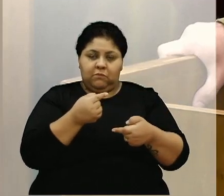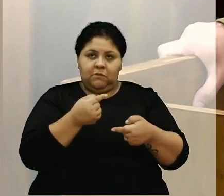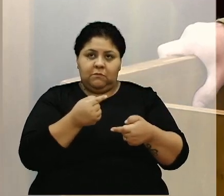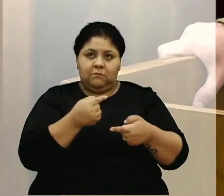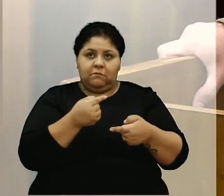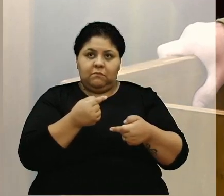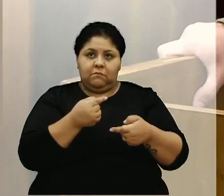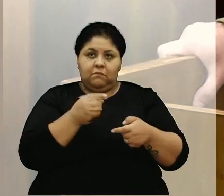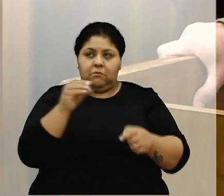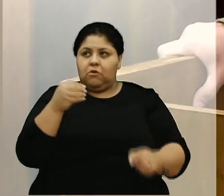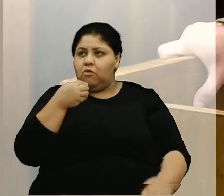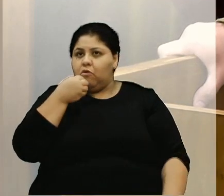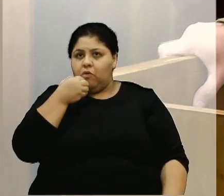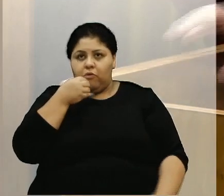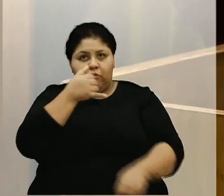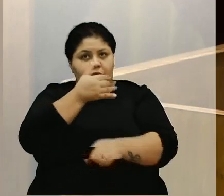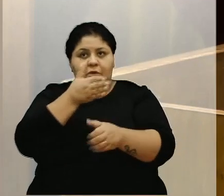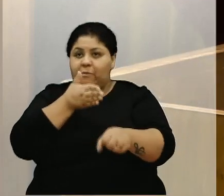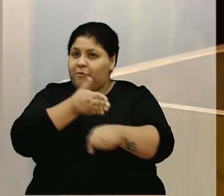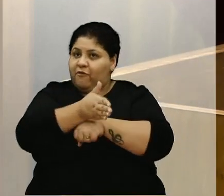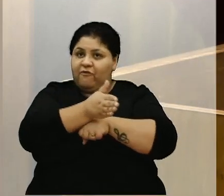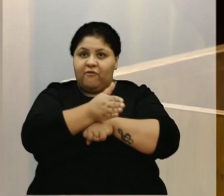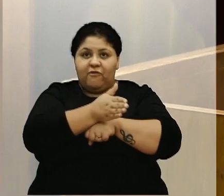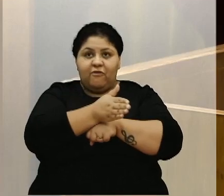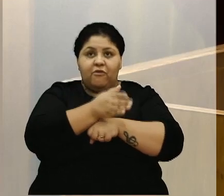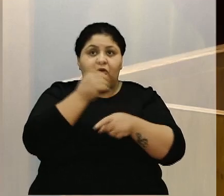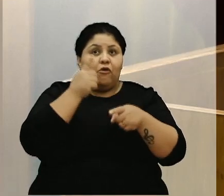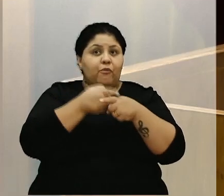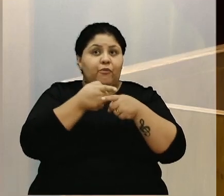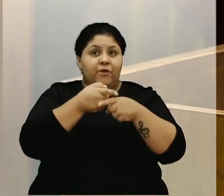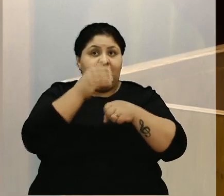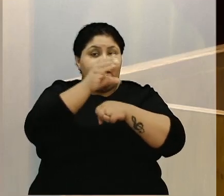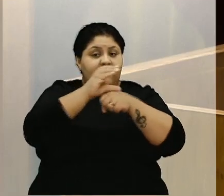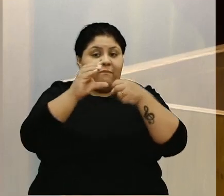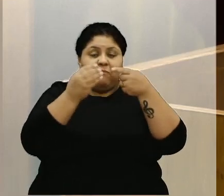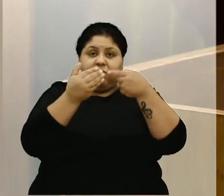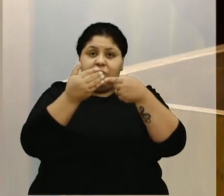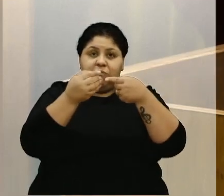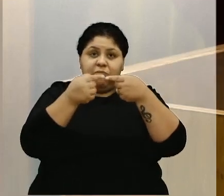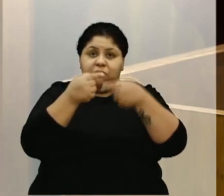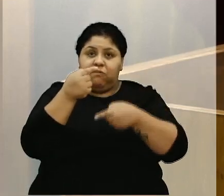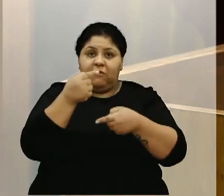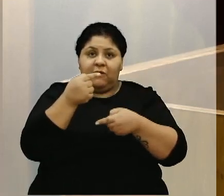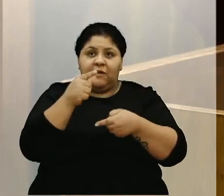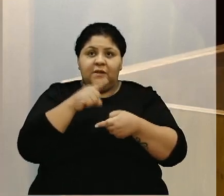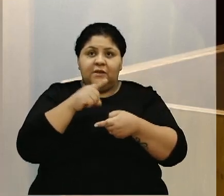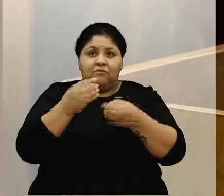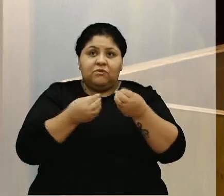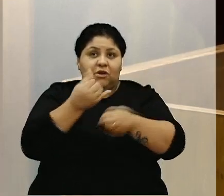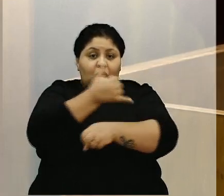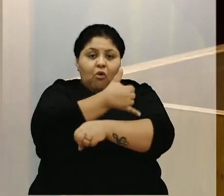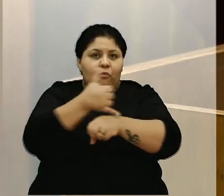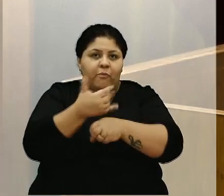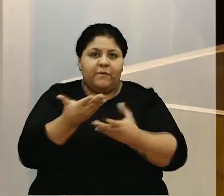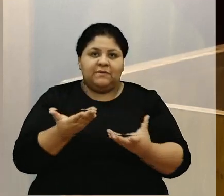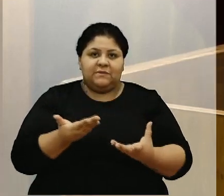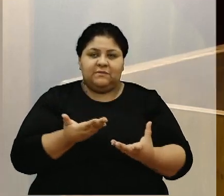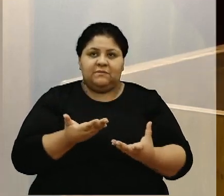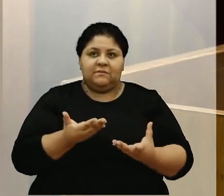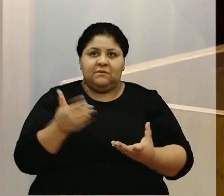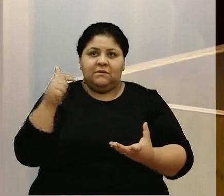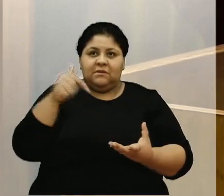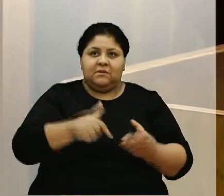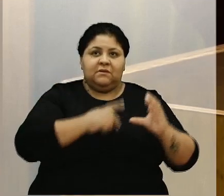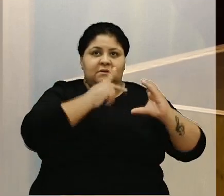sábio que não ia passar as emendas por ser inconstitucional. Constitucional não existe como passar, igual nós aqui da Câmara de Vereadores